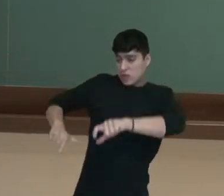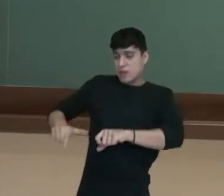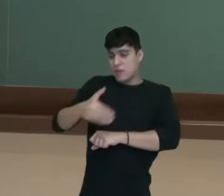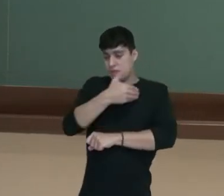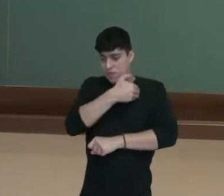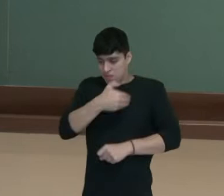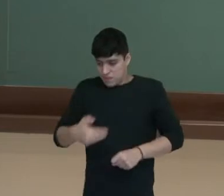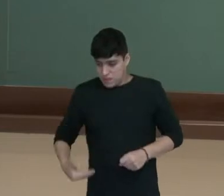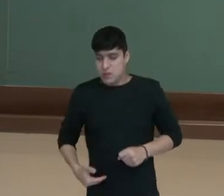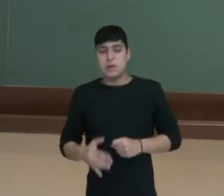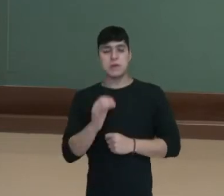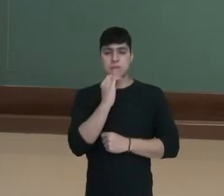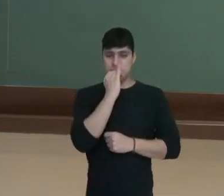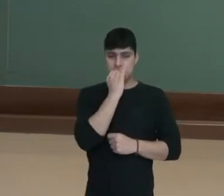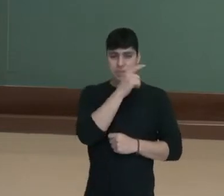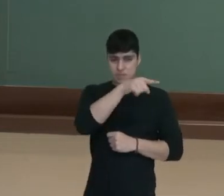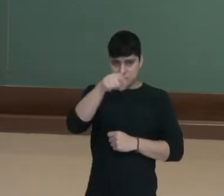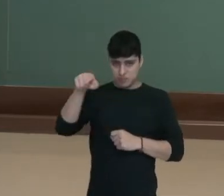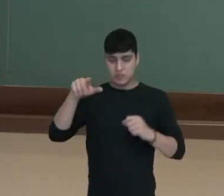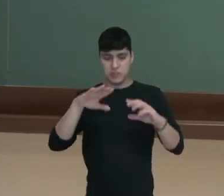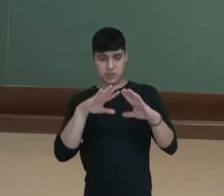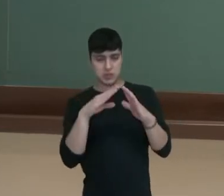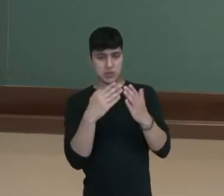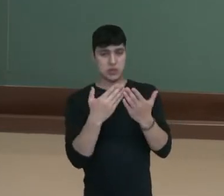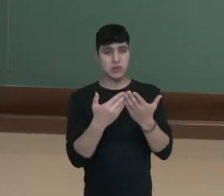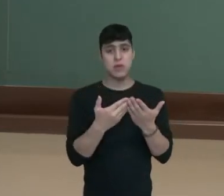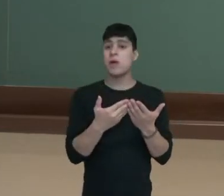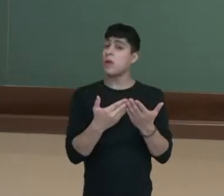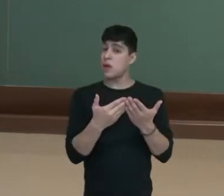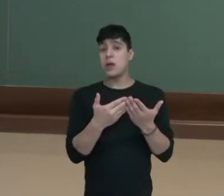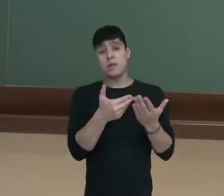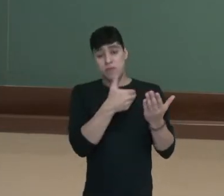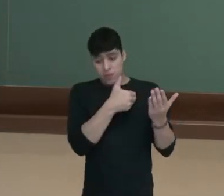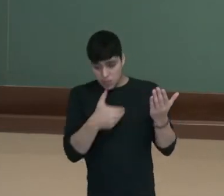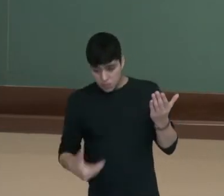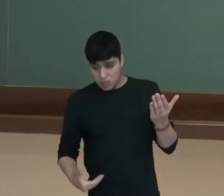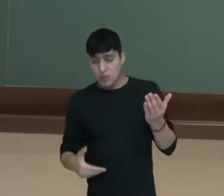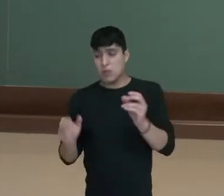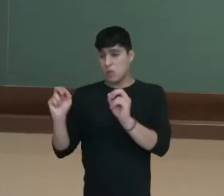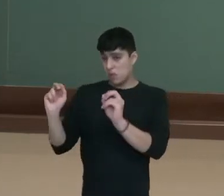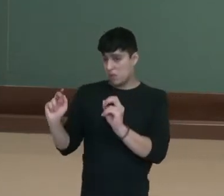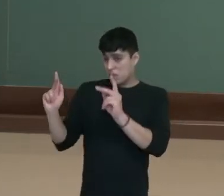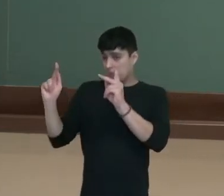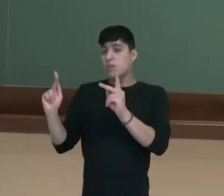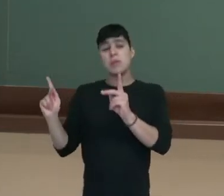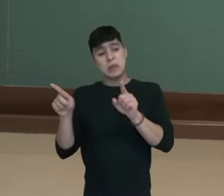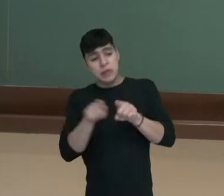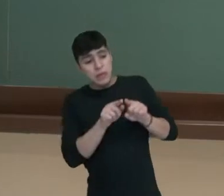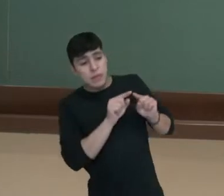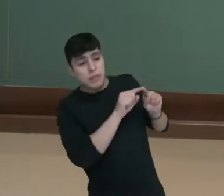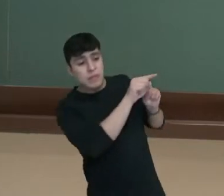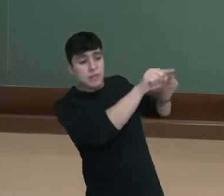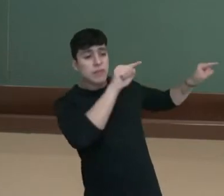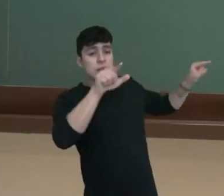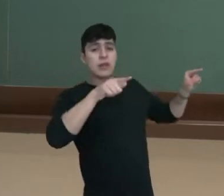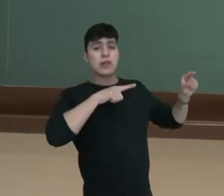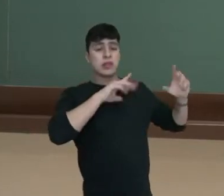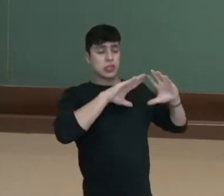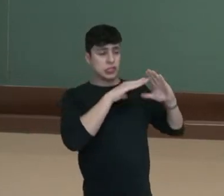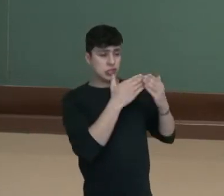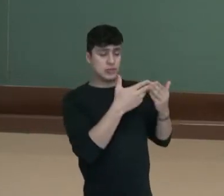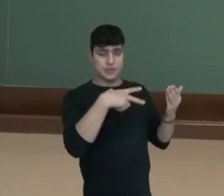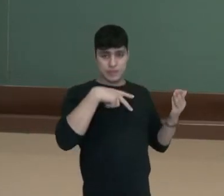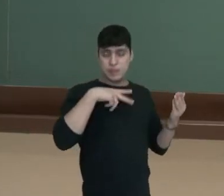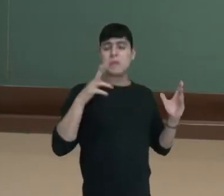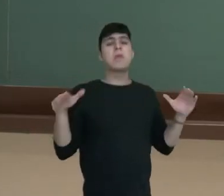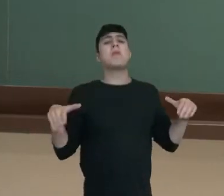Por exemplo, você deve estar em uma escola pública. Há também escolas privadas. Qual que é a diferença dessa, né? E